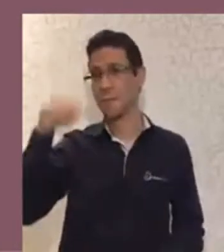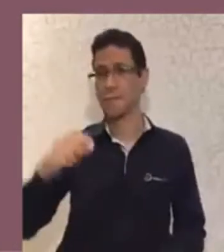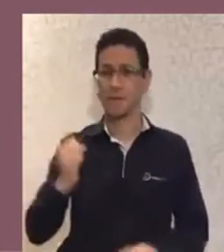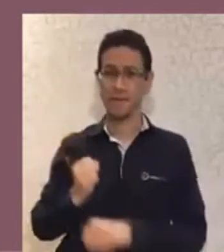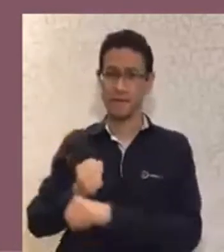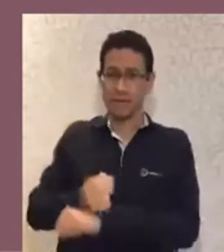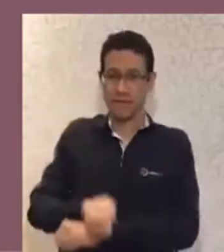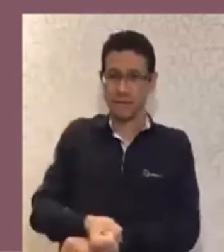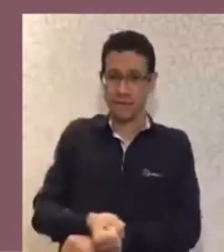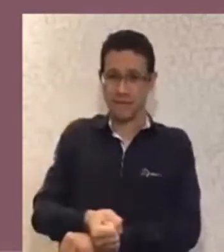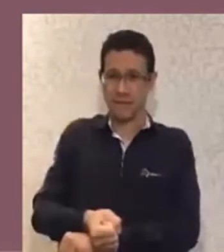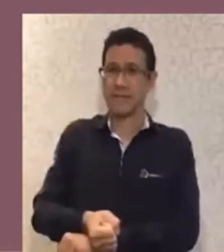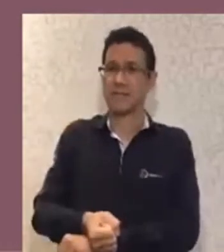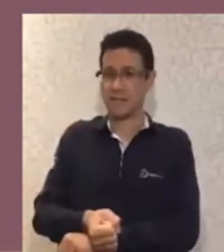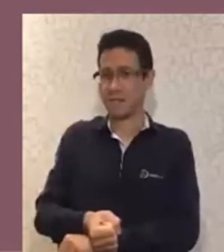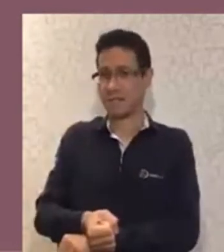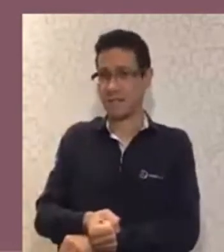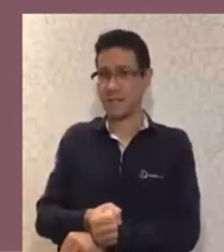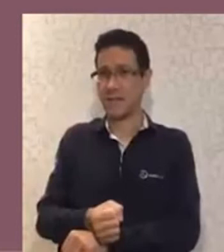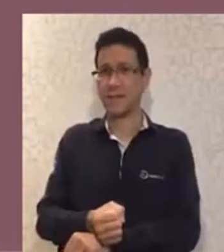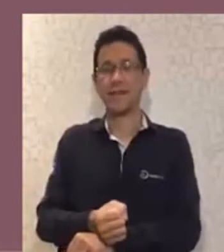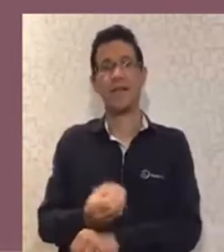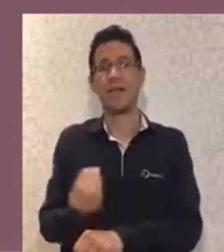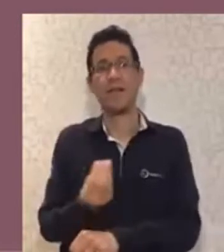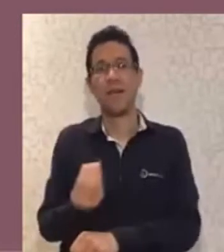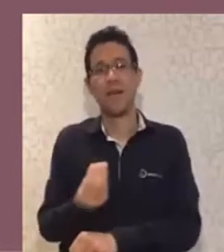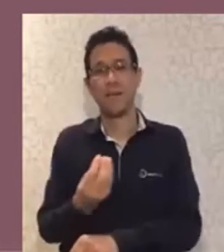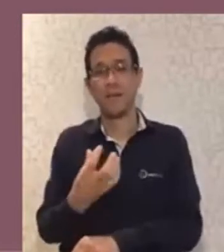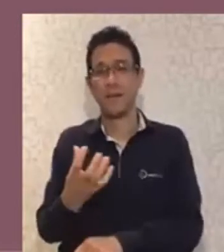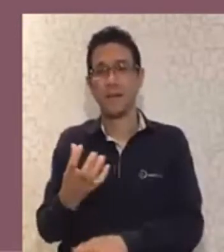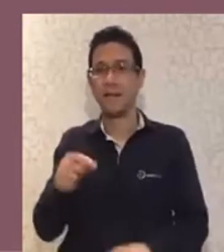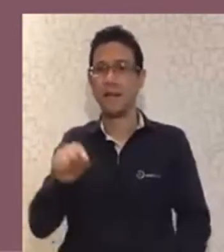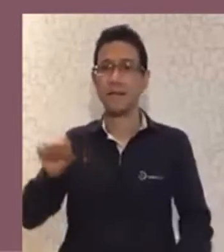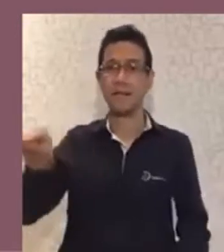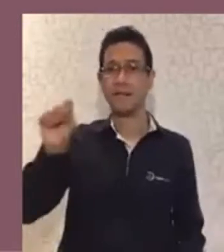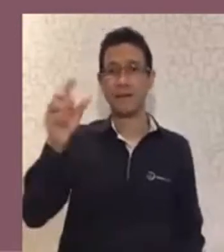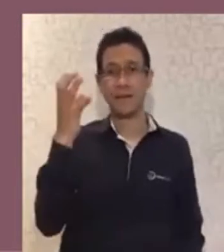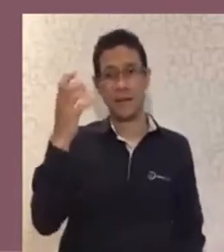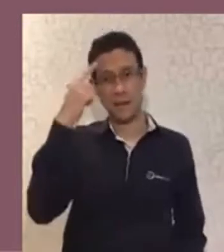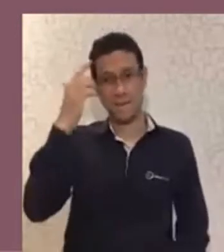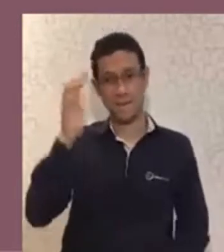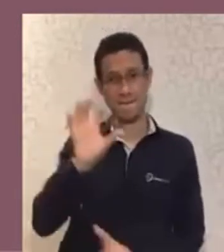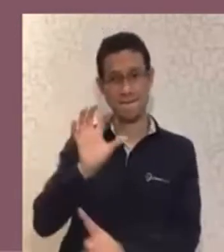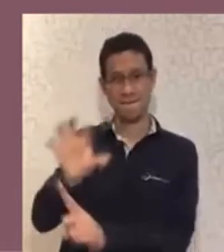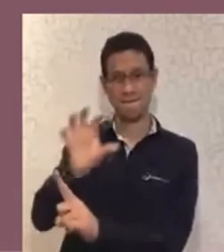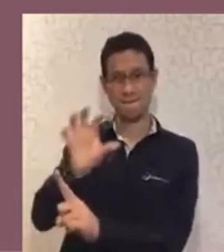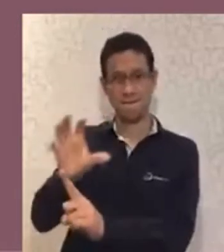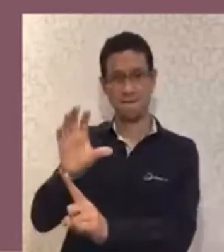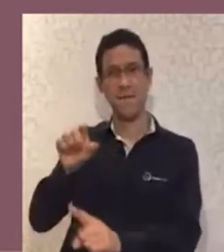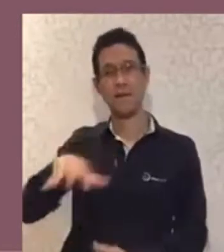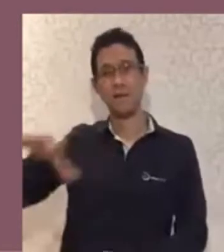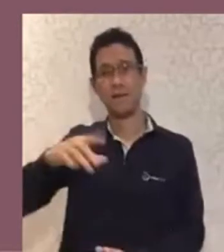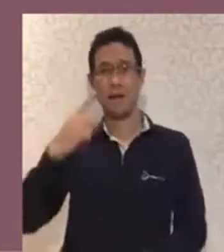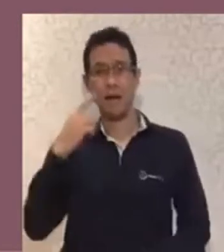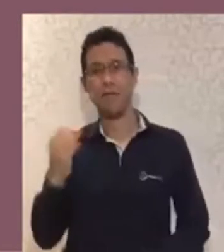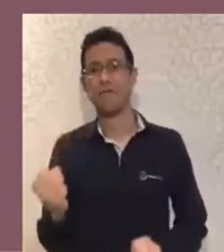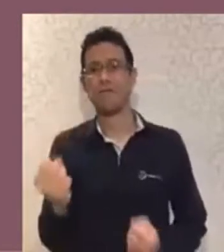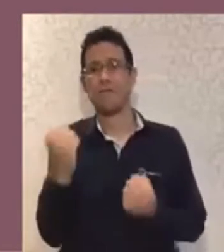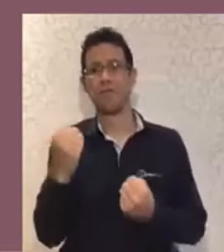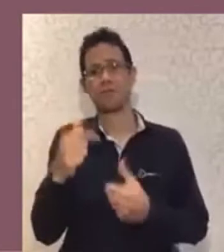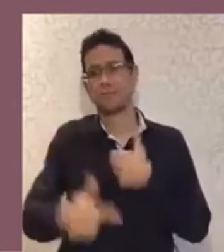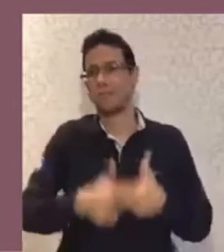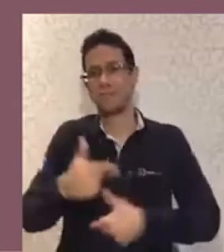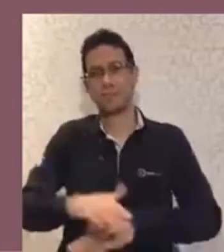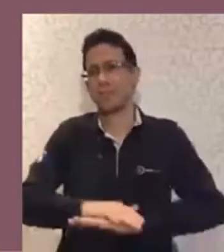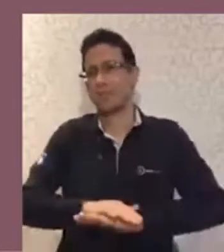eram como quiseram nos fazer acreditar, como se fossem só força para trabalhar.